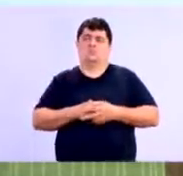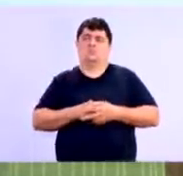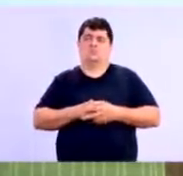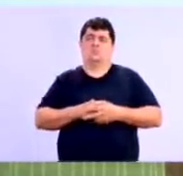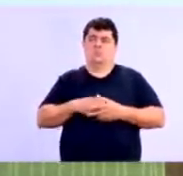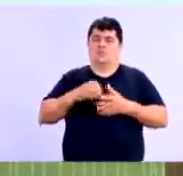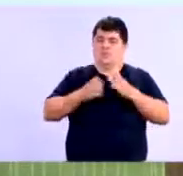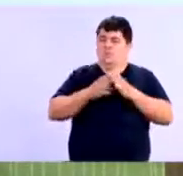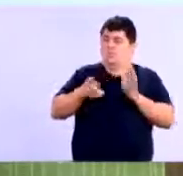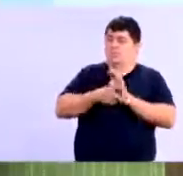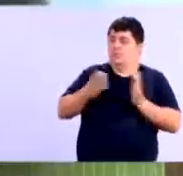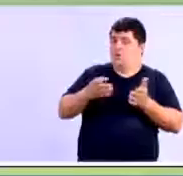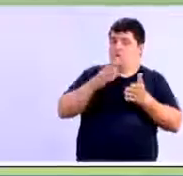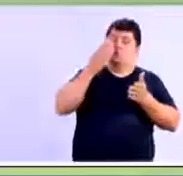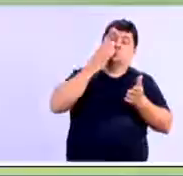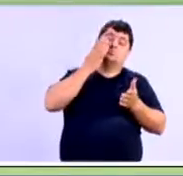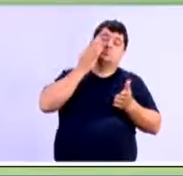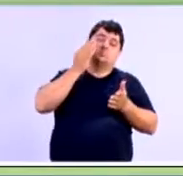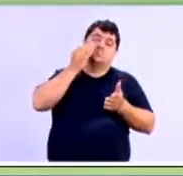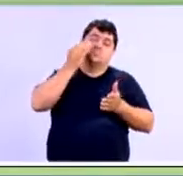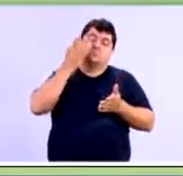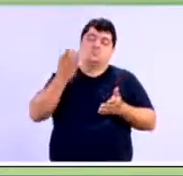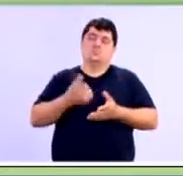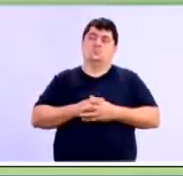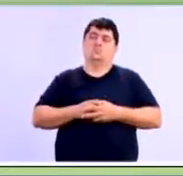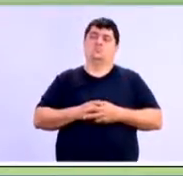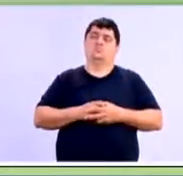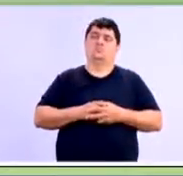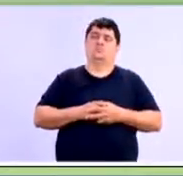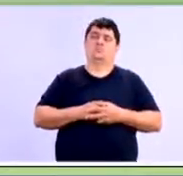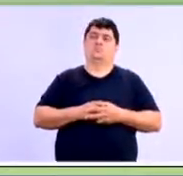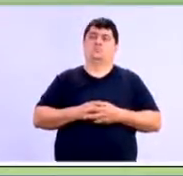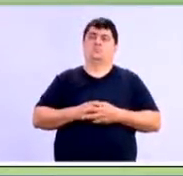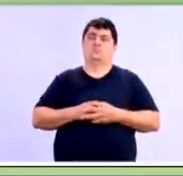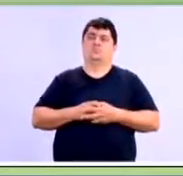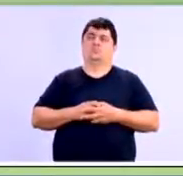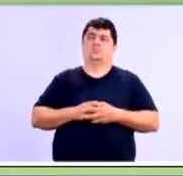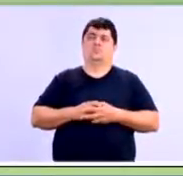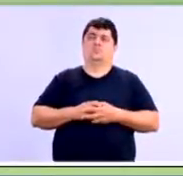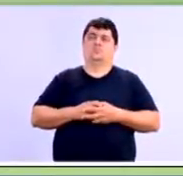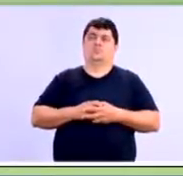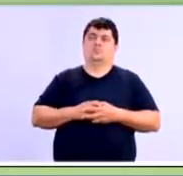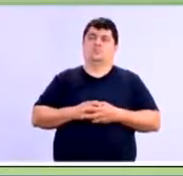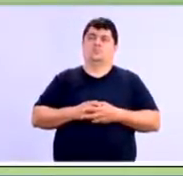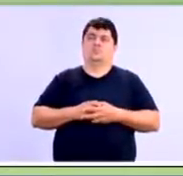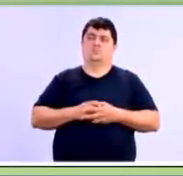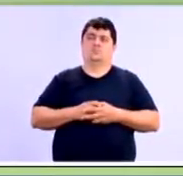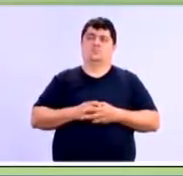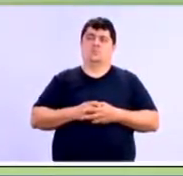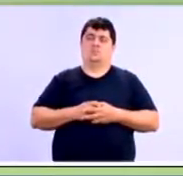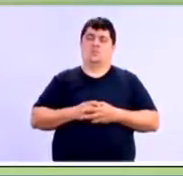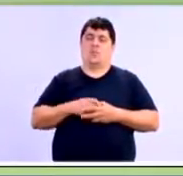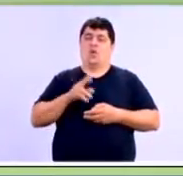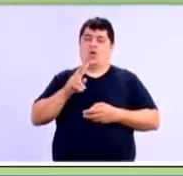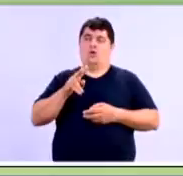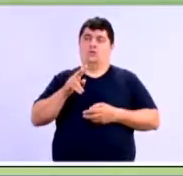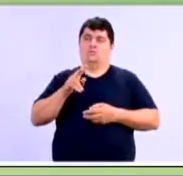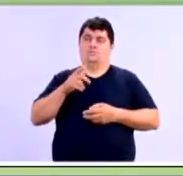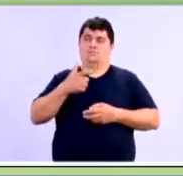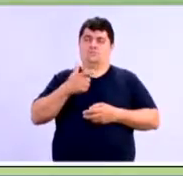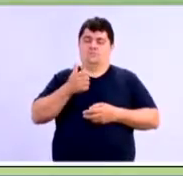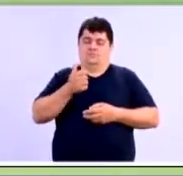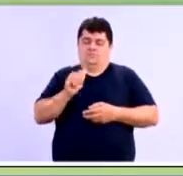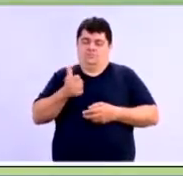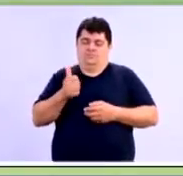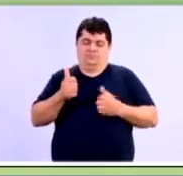empresa específica. Correto? Vamos lá? Então, assim, olha só, olha o que aconteceu com a margem